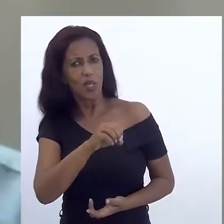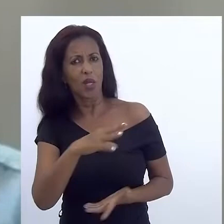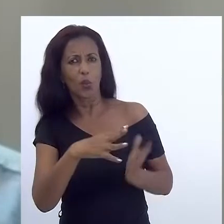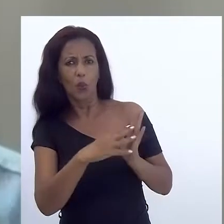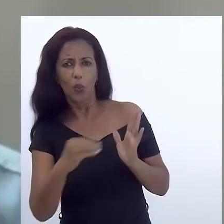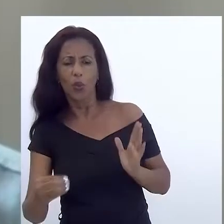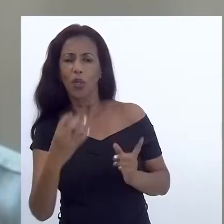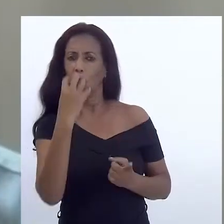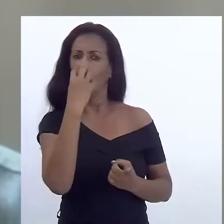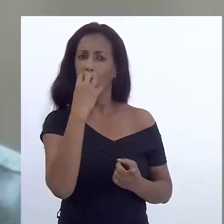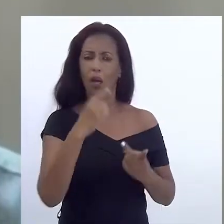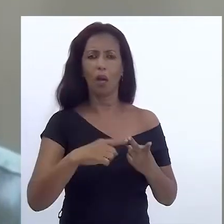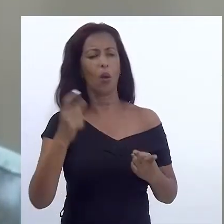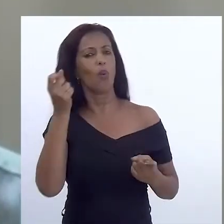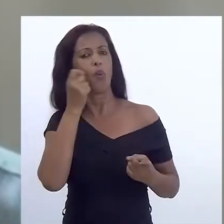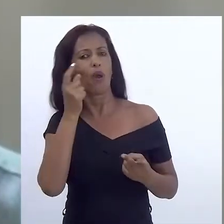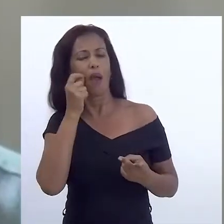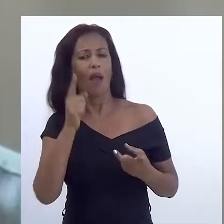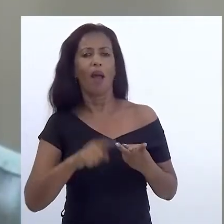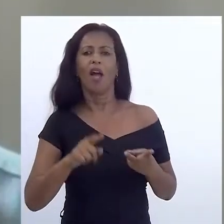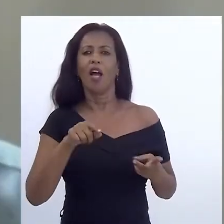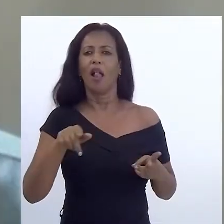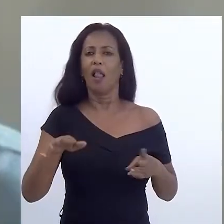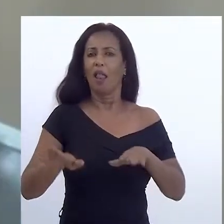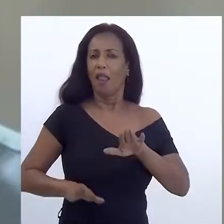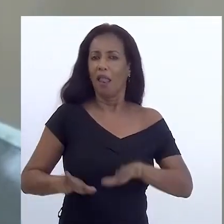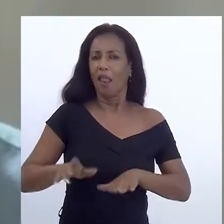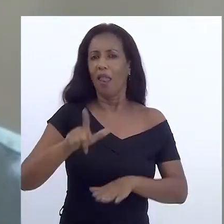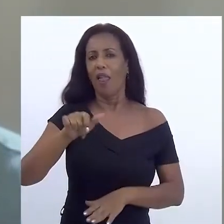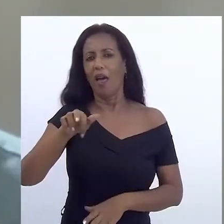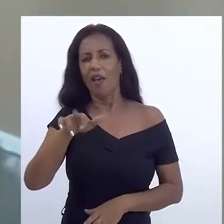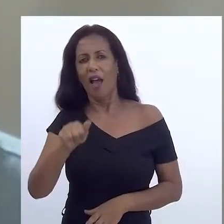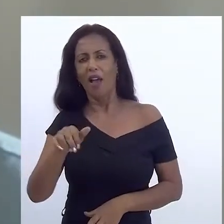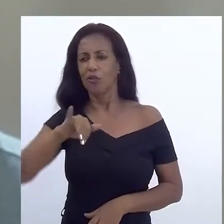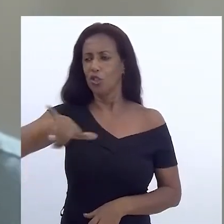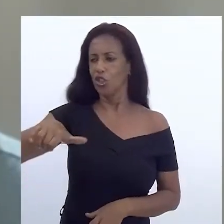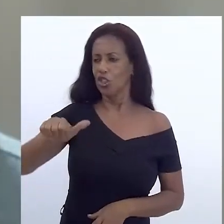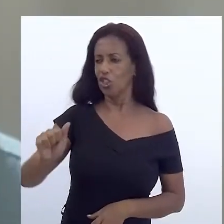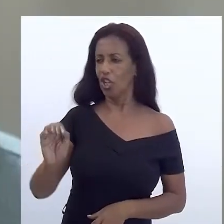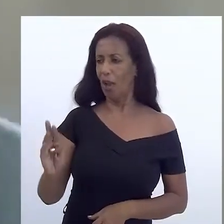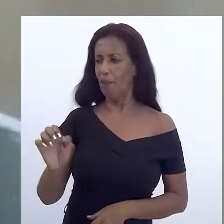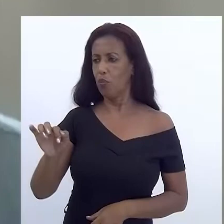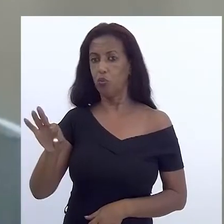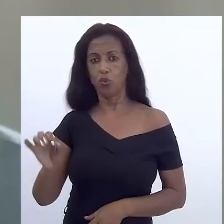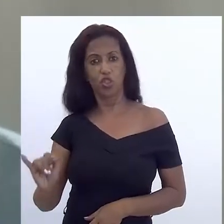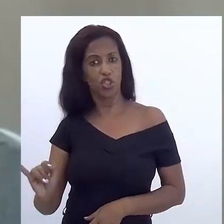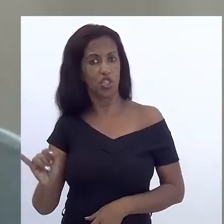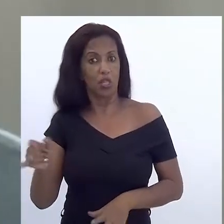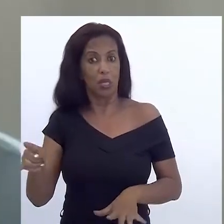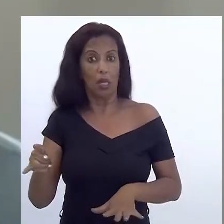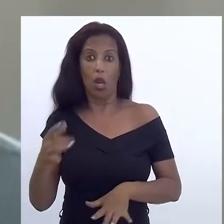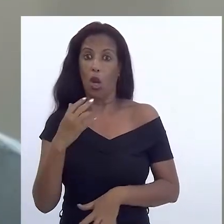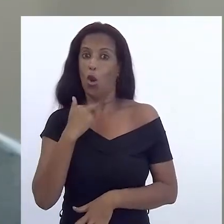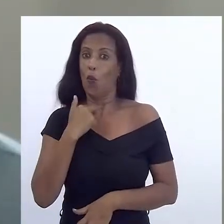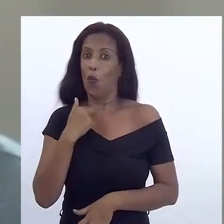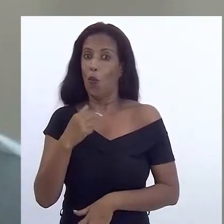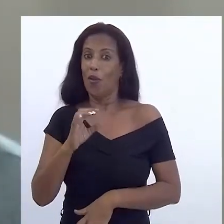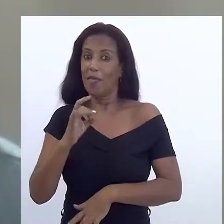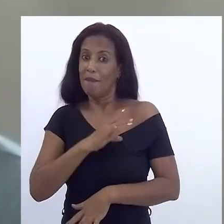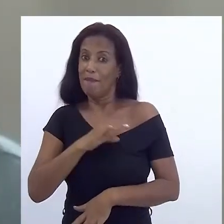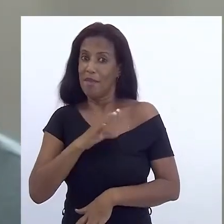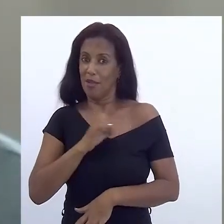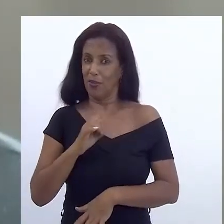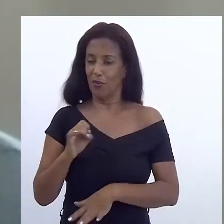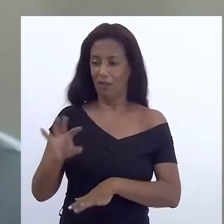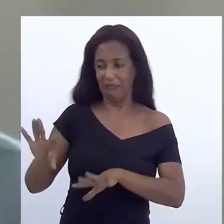pode usar cão, gato, jabuti, lagarto, vai muito até do aspecto da pessoa não ter a fobia por determinada espécie de